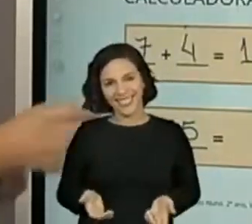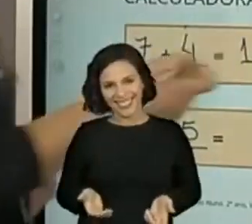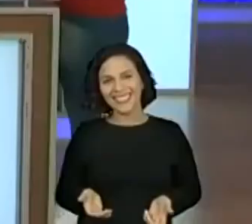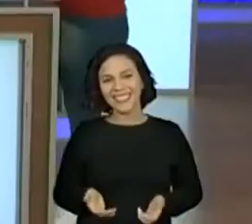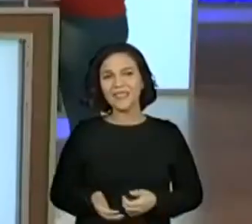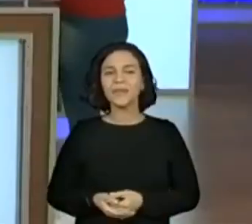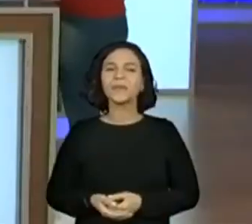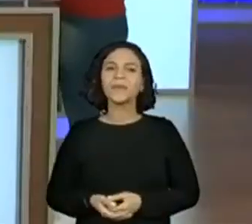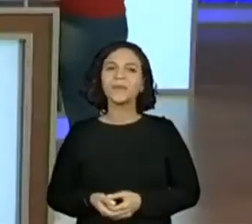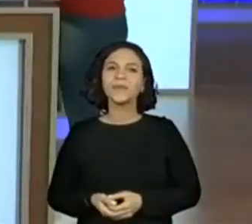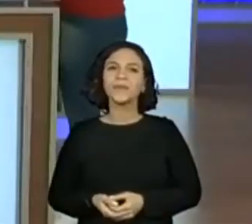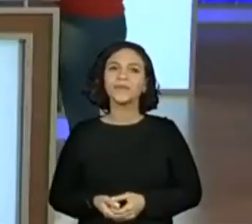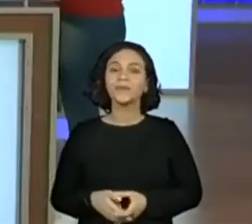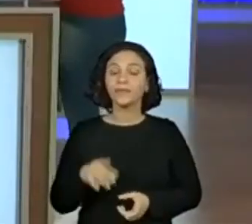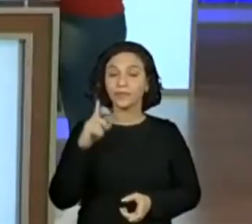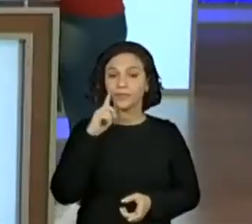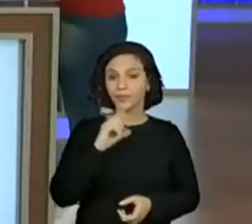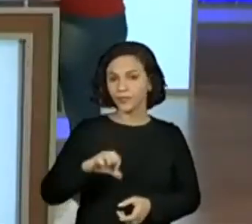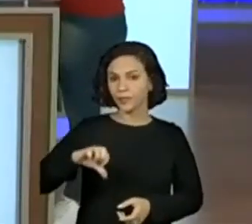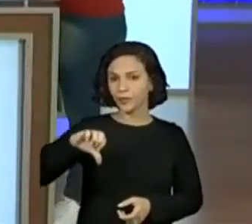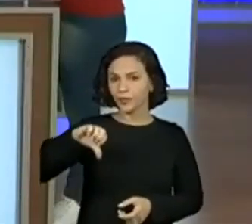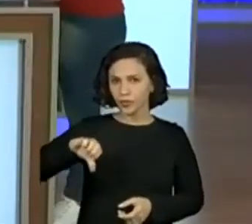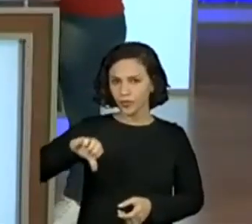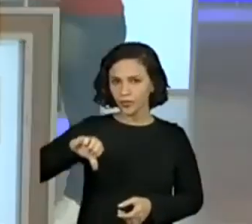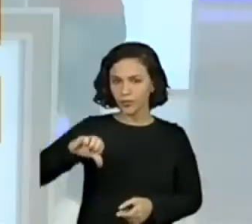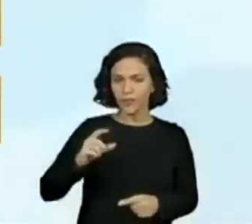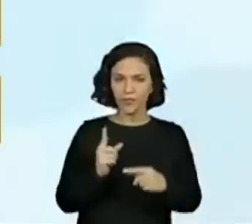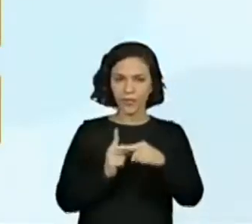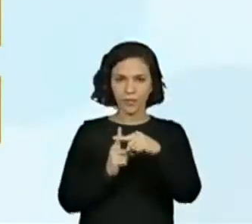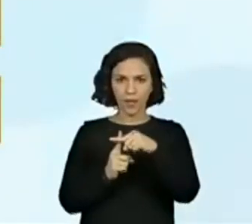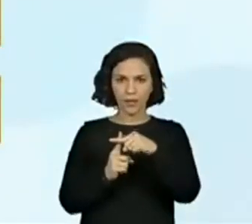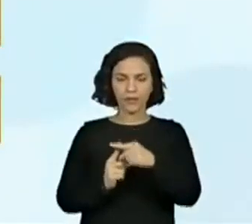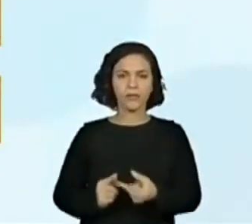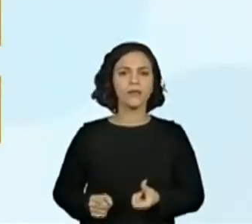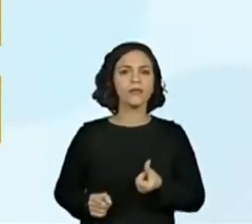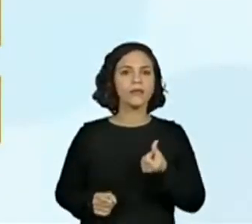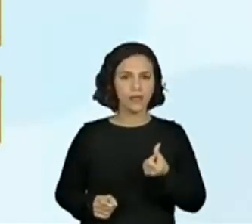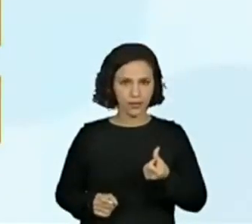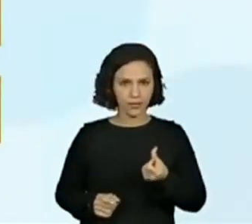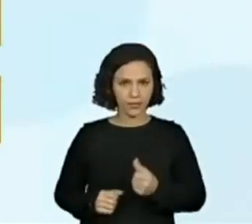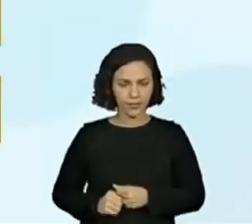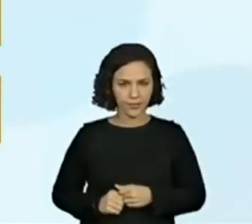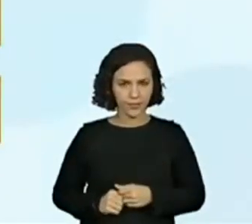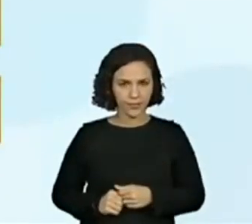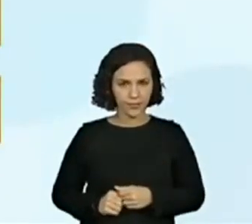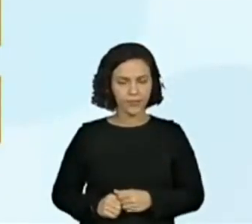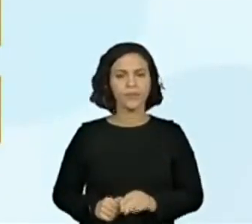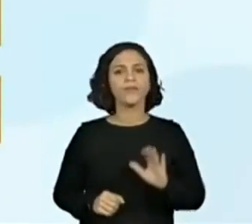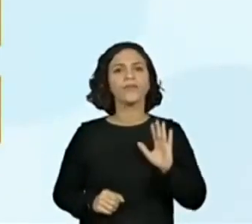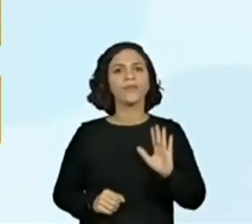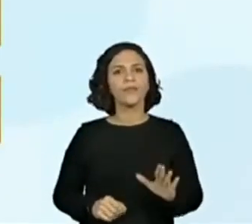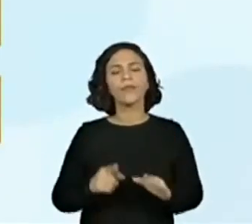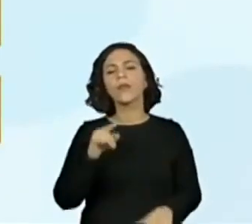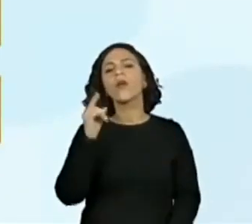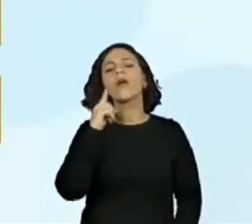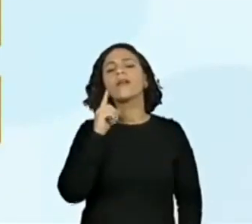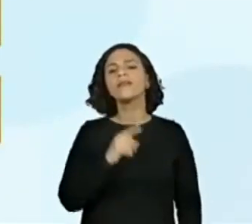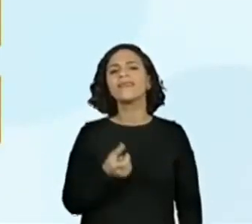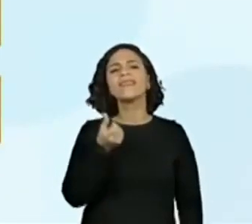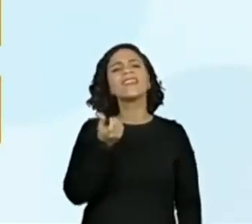lá. 9 mais 6. Esse 6 também, nós não podemos pensar nele como 5 mais